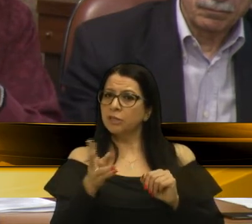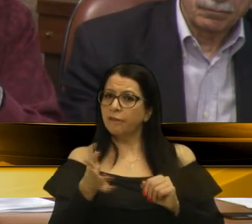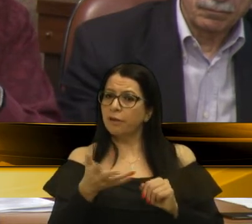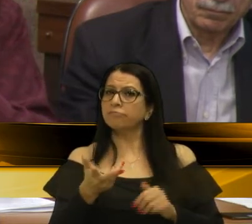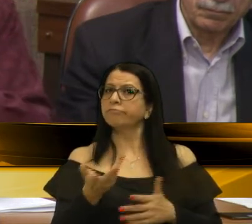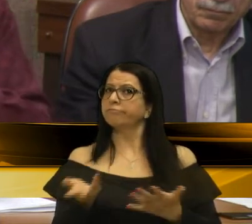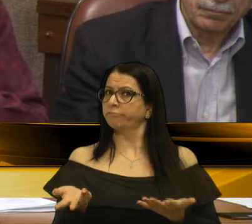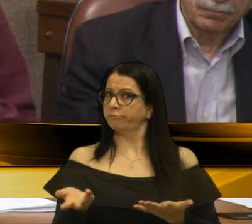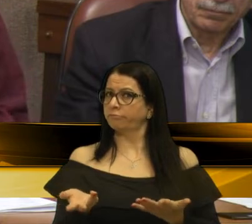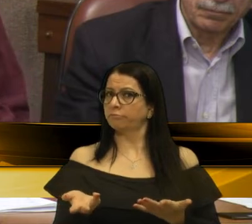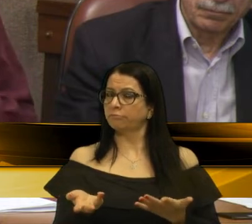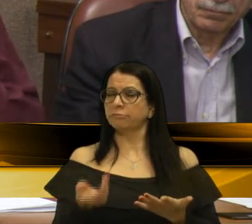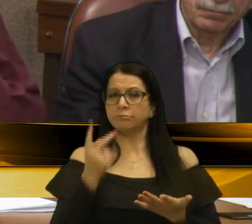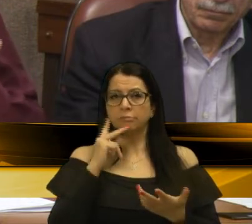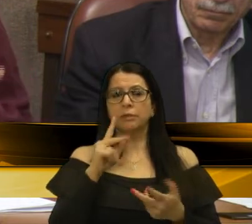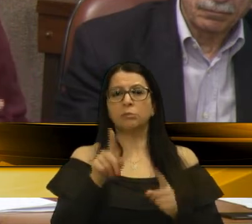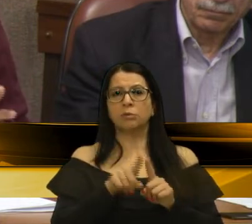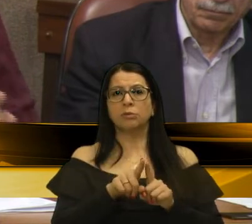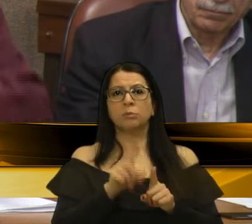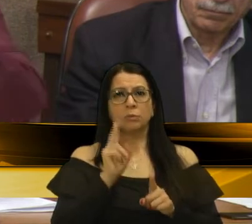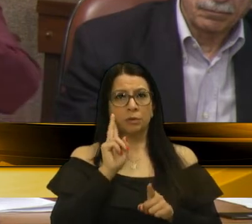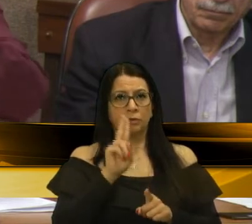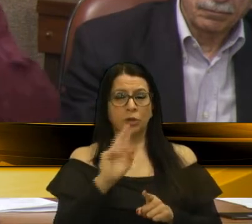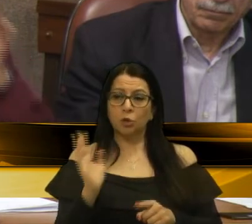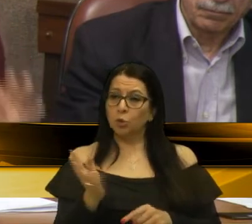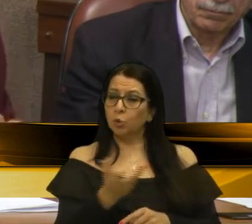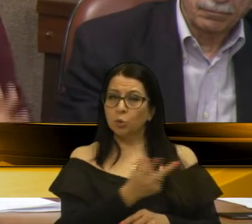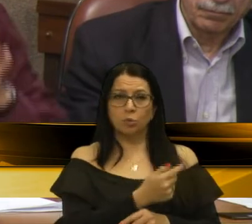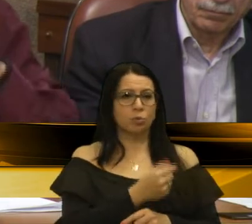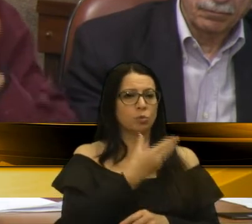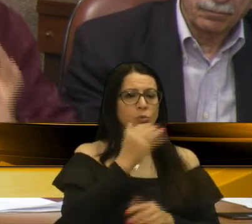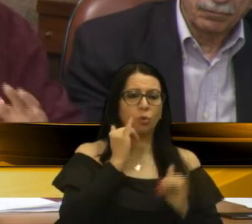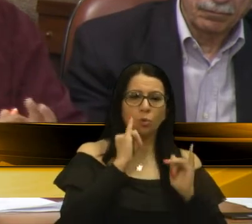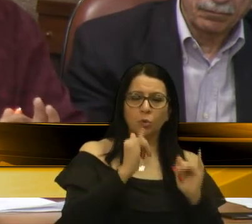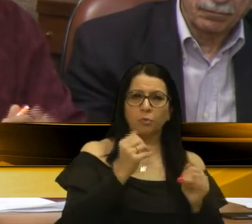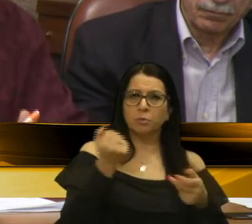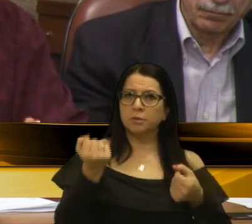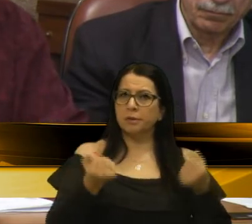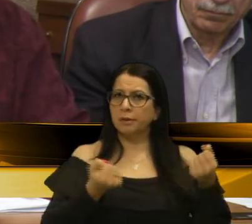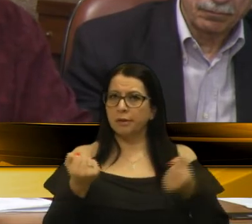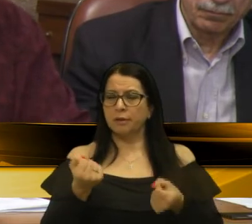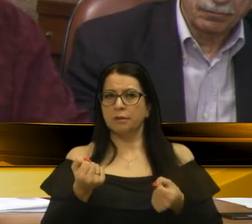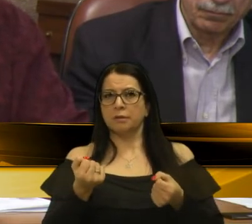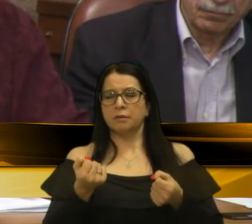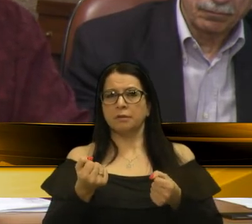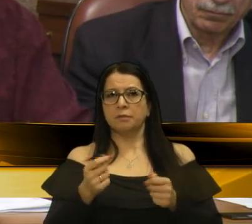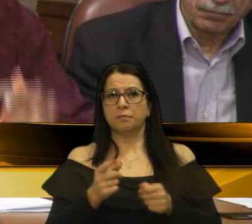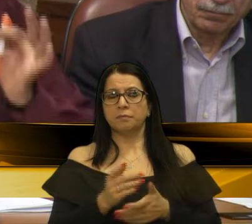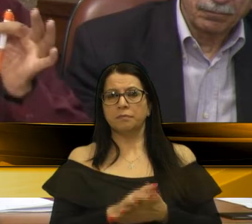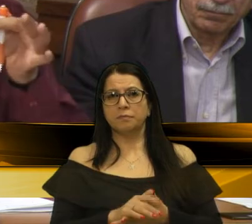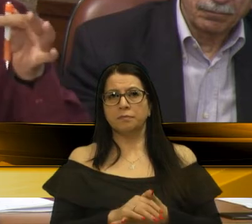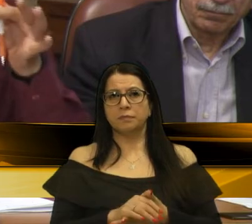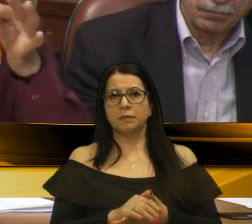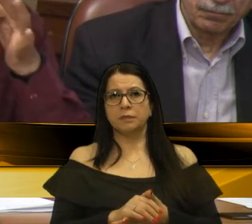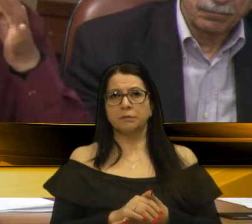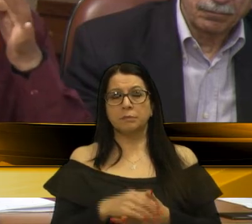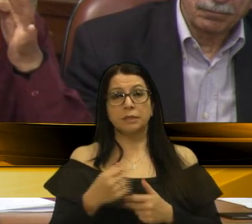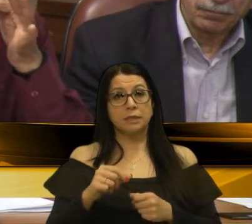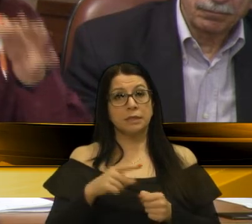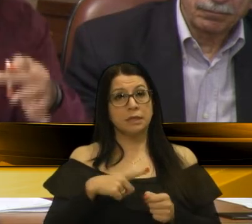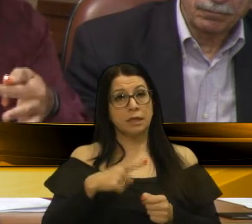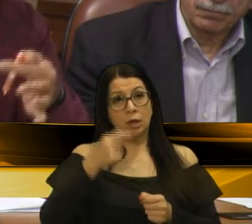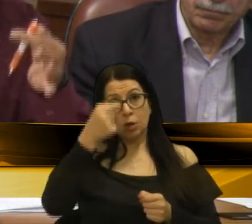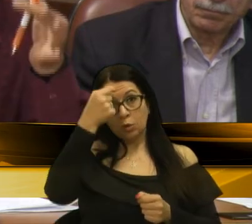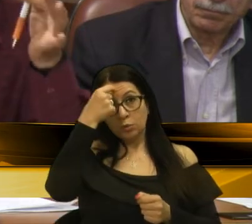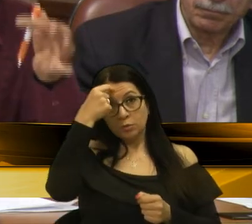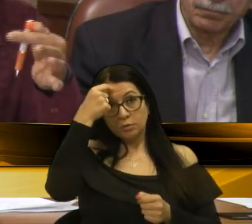velocidade. Então temos que, todos, seja ônibus, seja automóvel, nós precisamos ter a